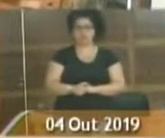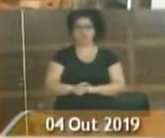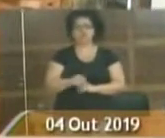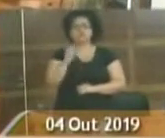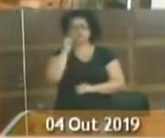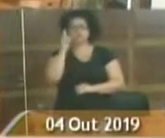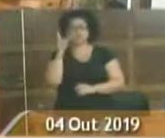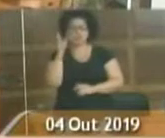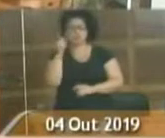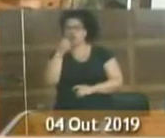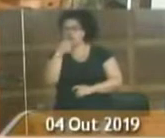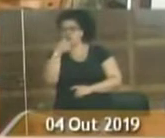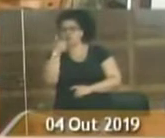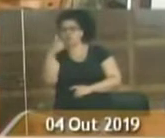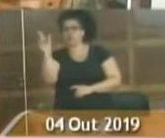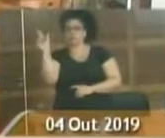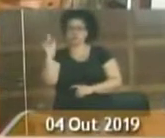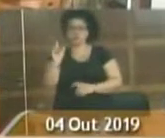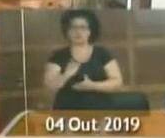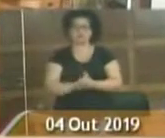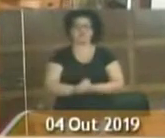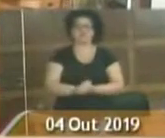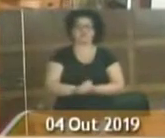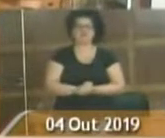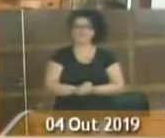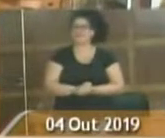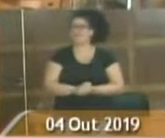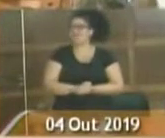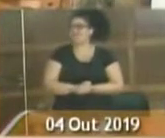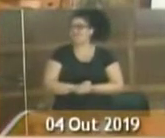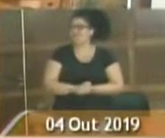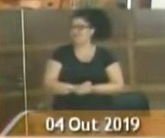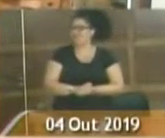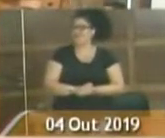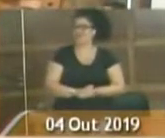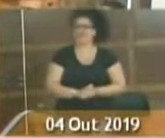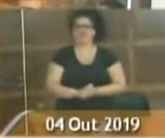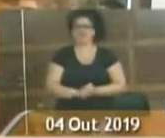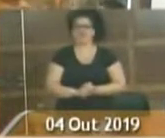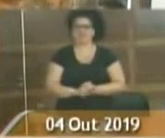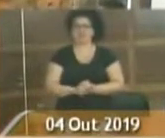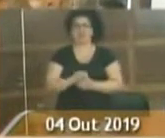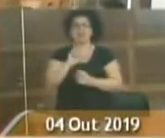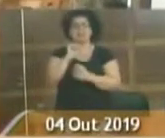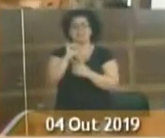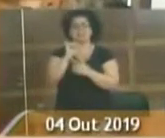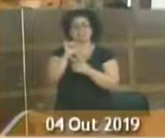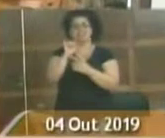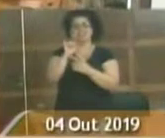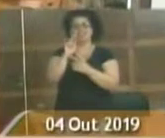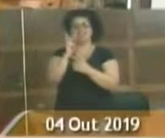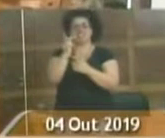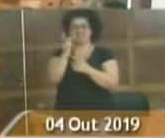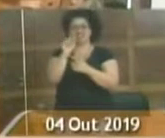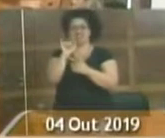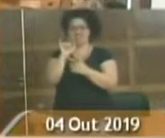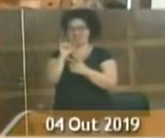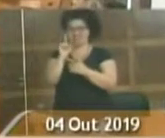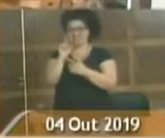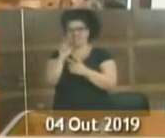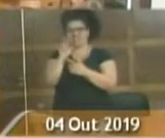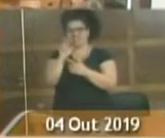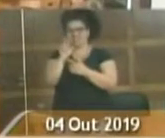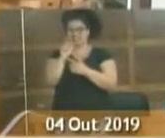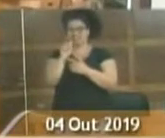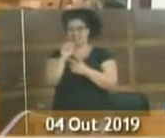gente usa o itraconazol de 25 mg, tá? A gente fala o itraconazol por quê? A gente sabe que o